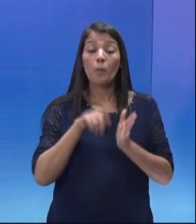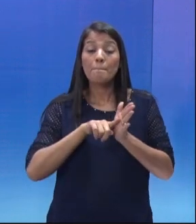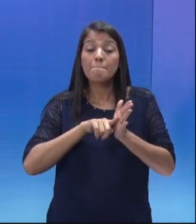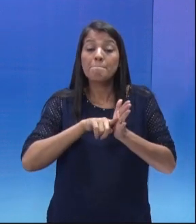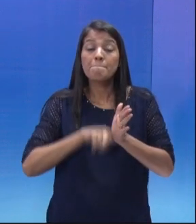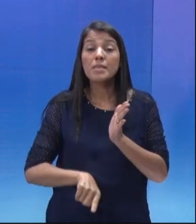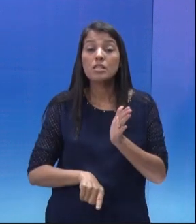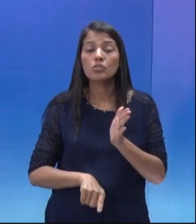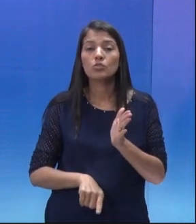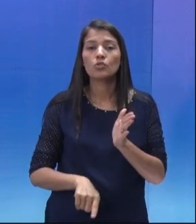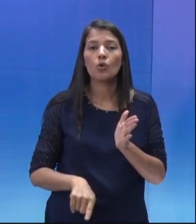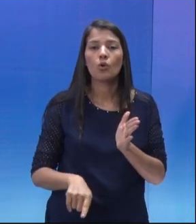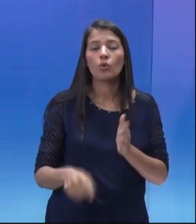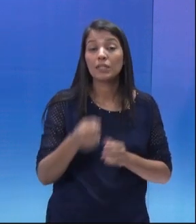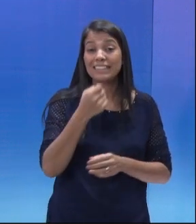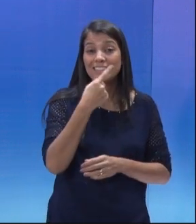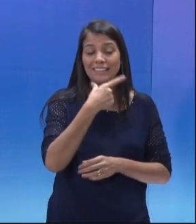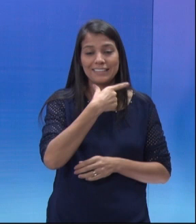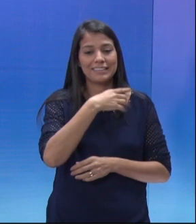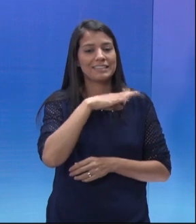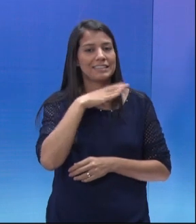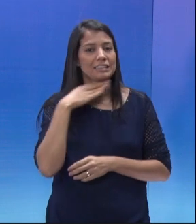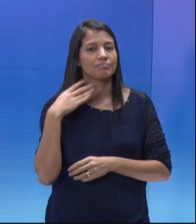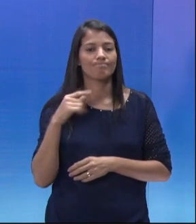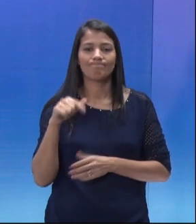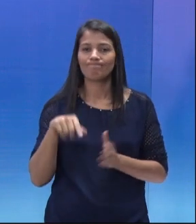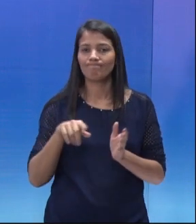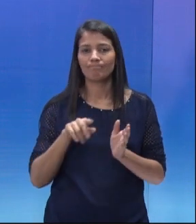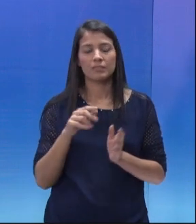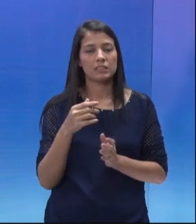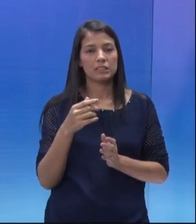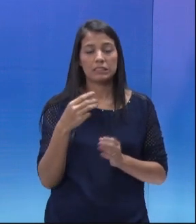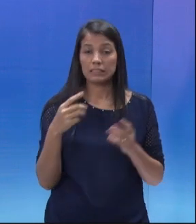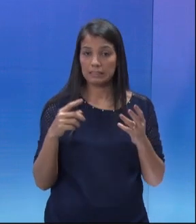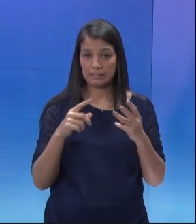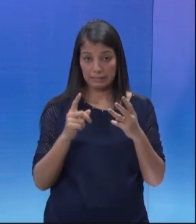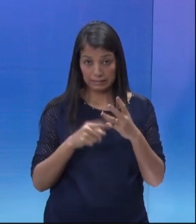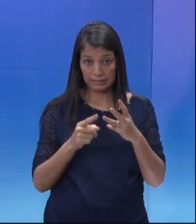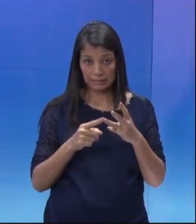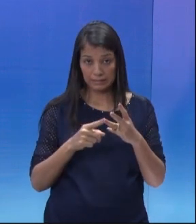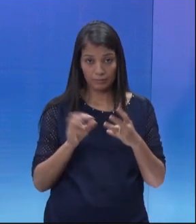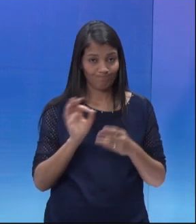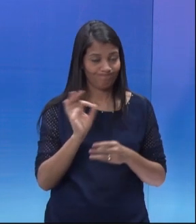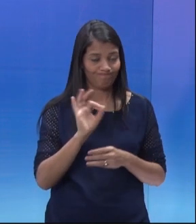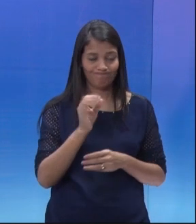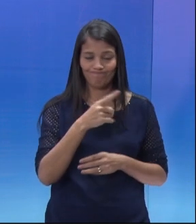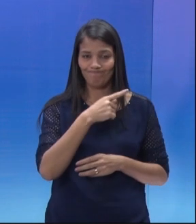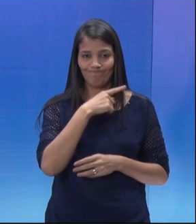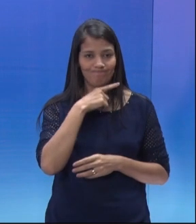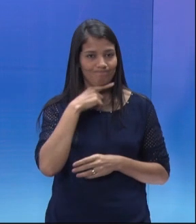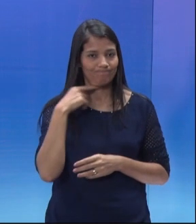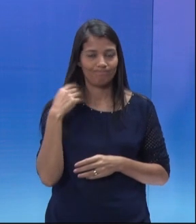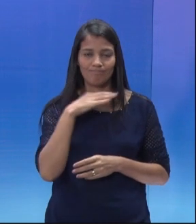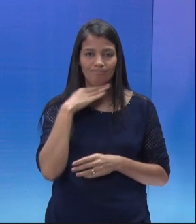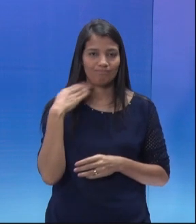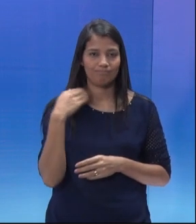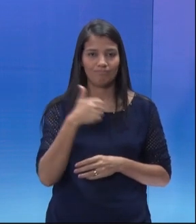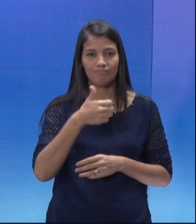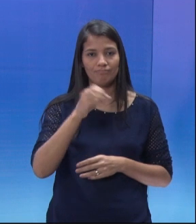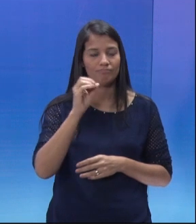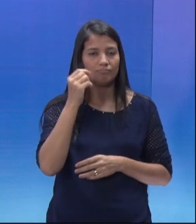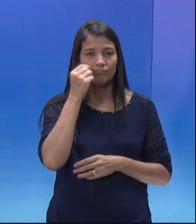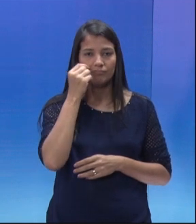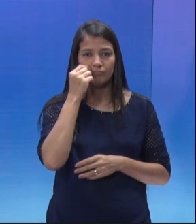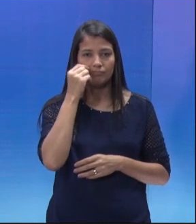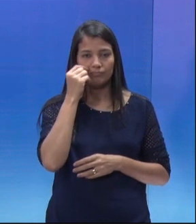consumo foi menor que a dose letal. Então, nesse grupo, não morre 10 ratos. Consequentemente, a alternativa